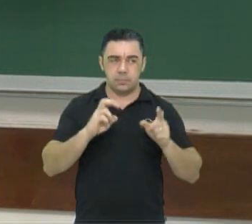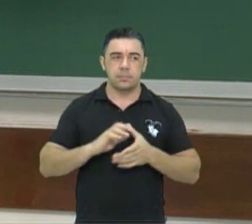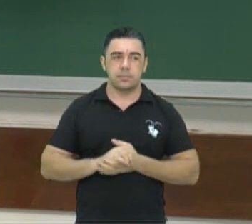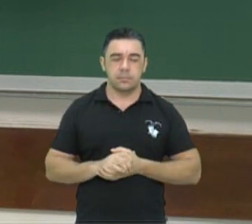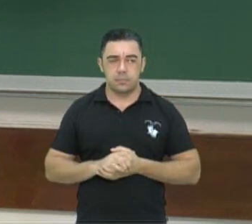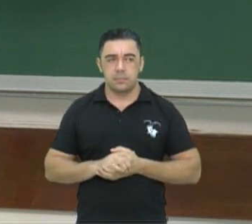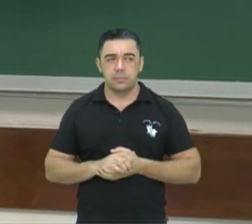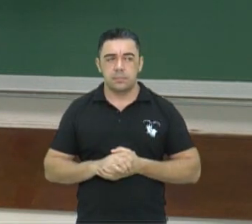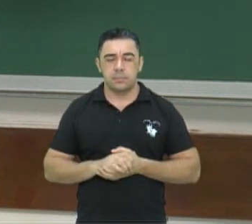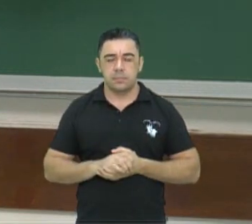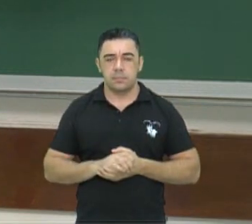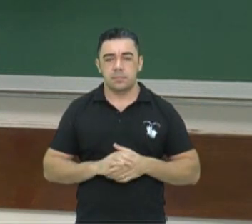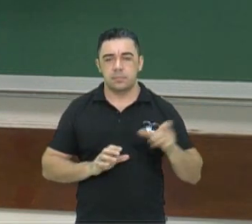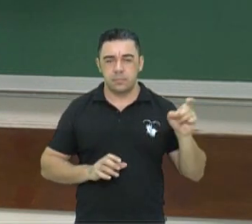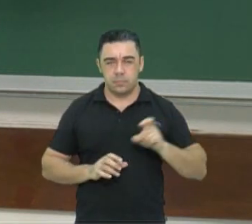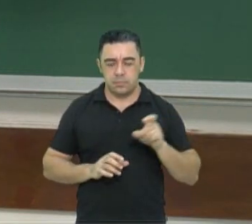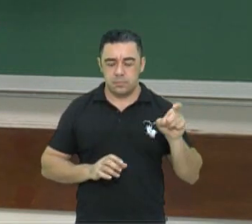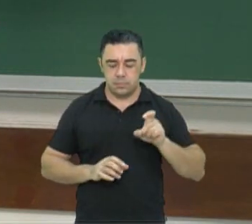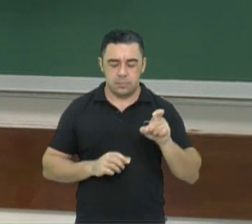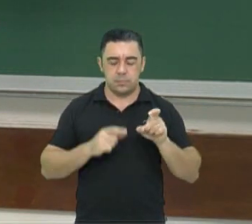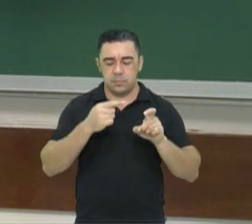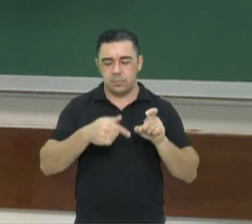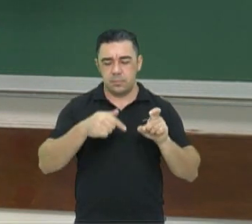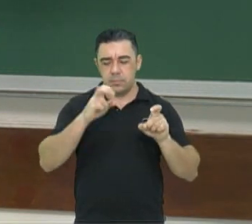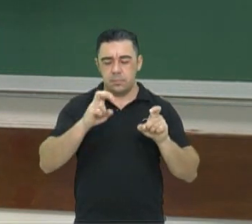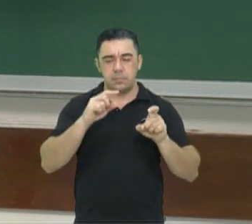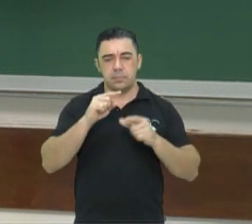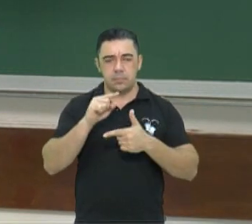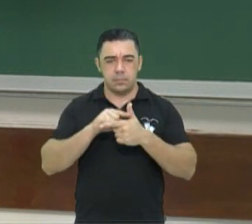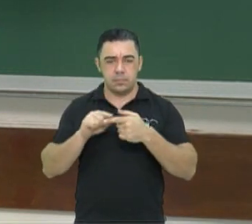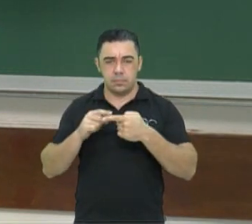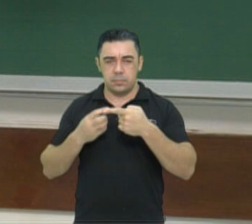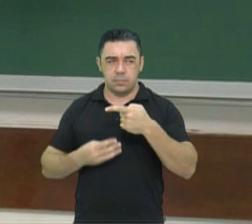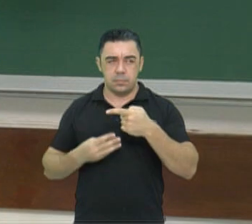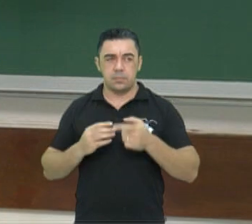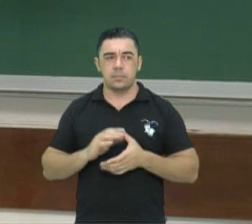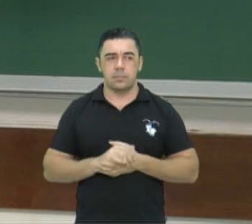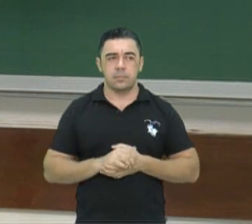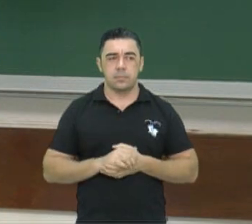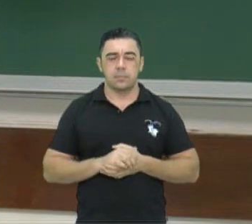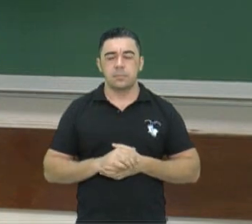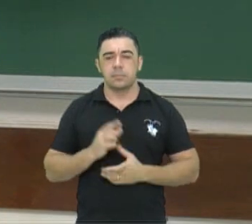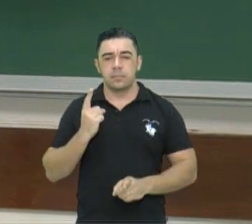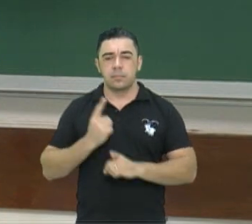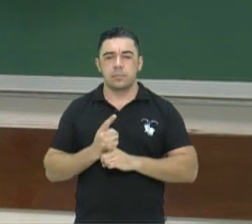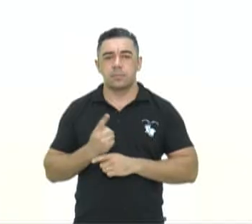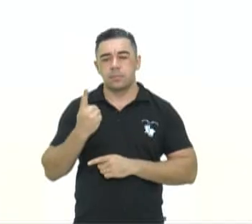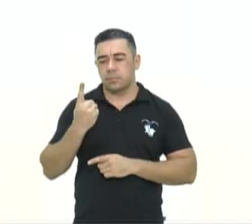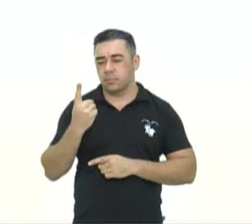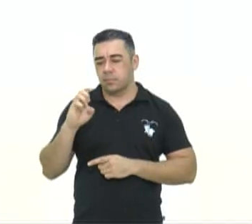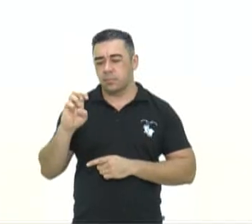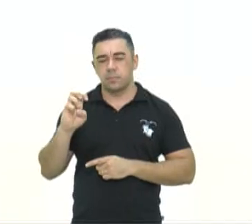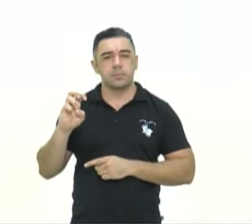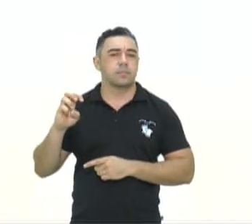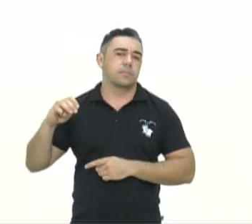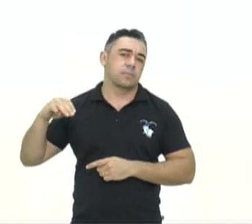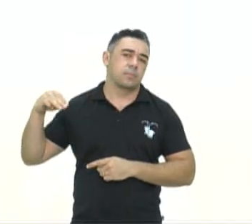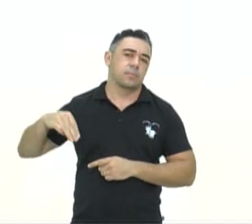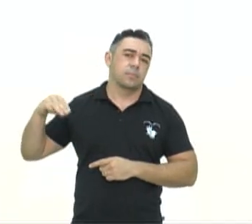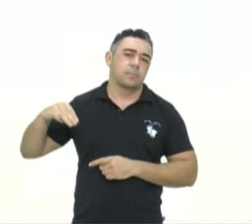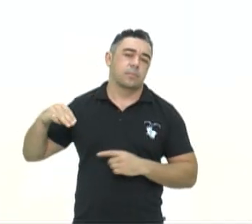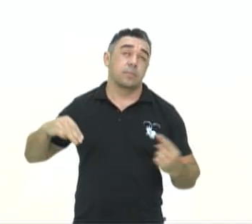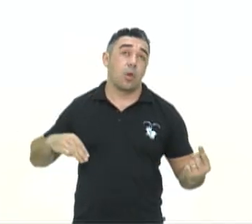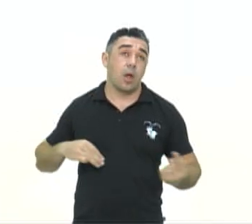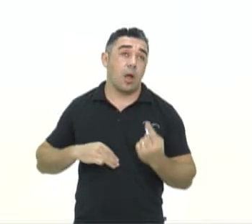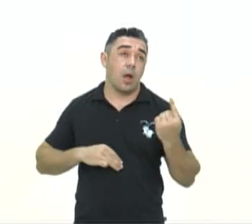meu 75, aí dividindo o 75 por 3, eu vou achar que a altura